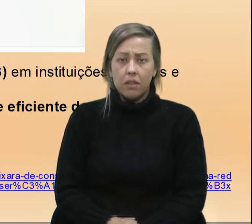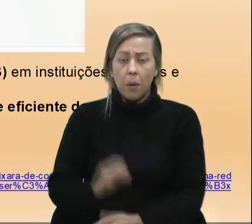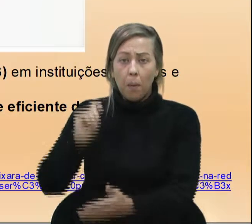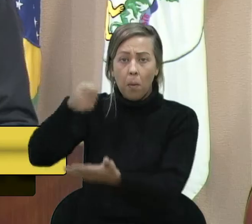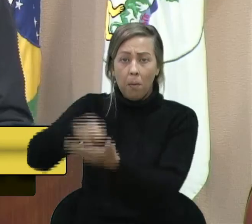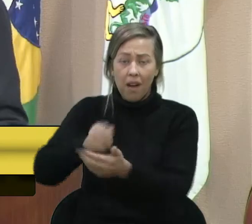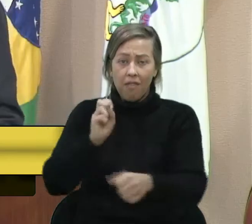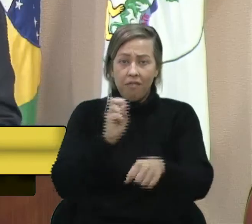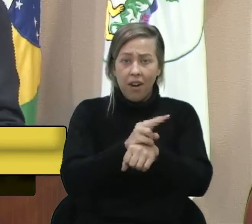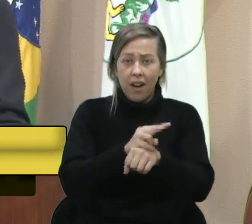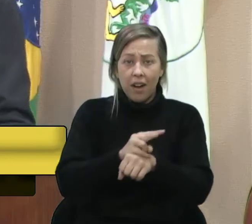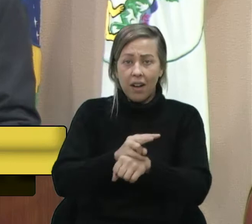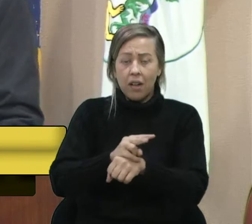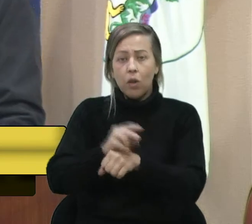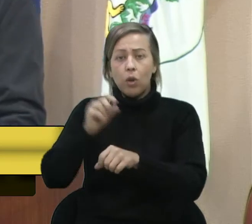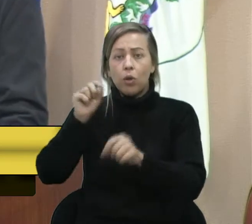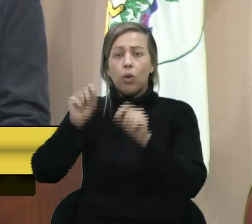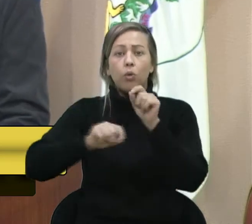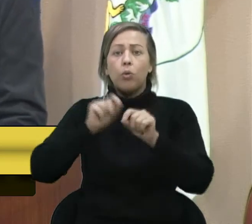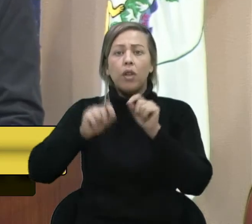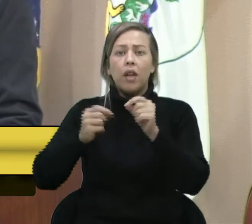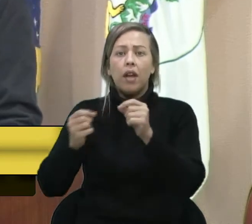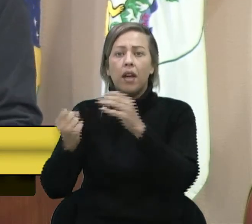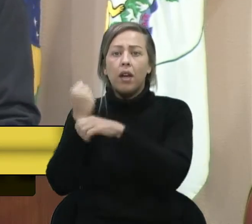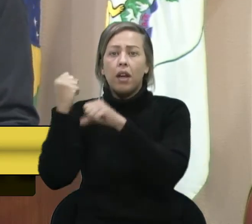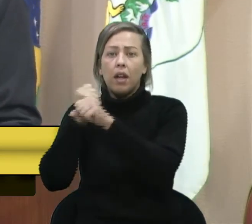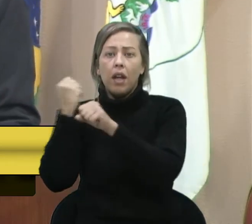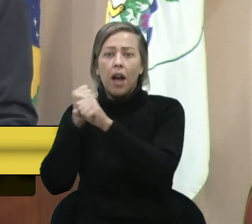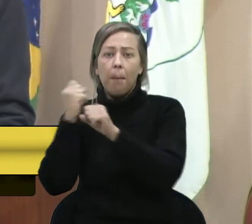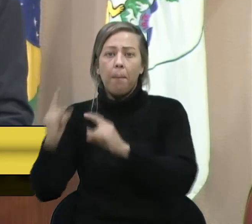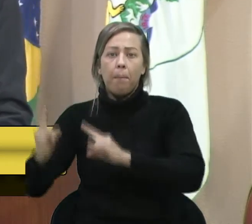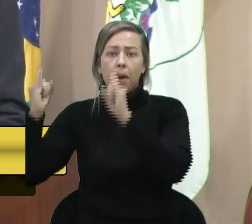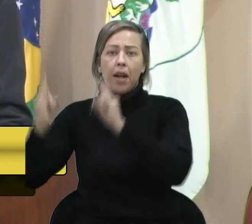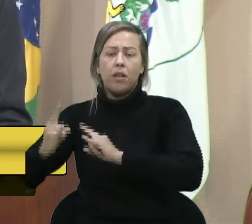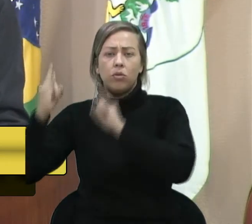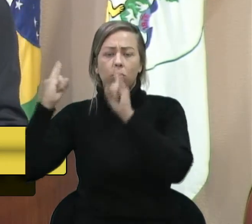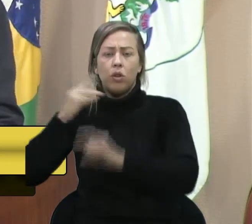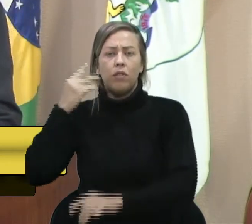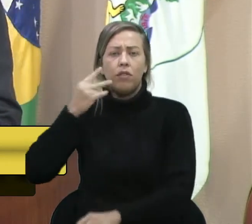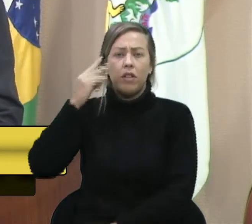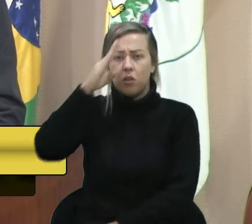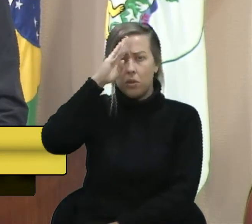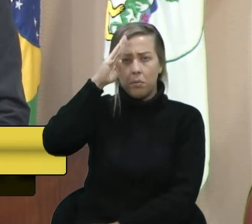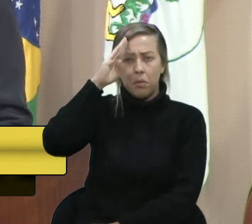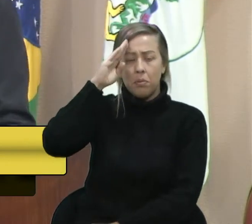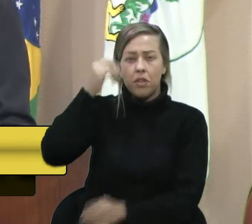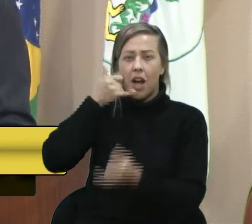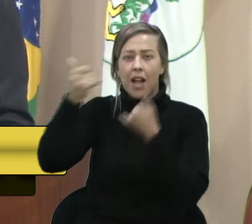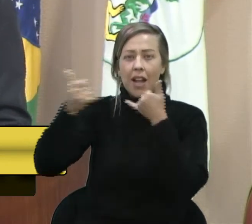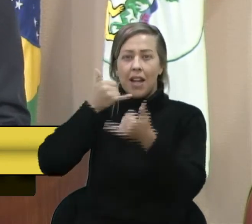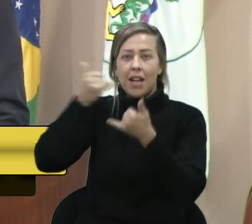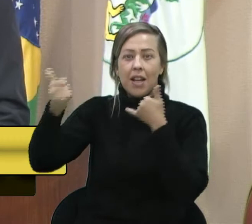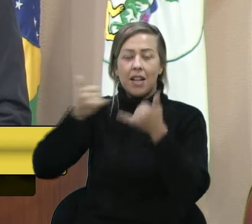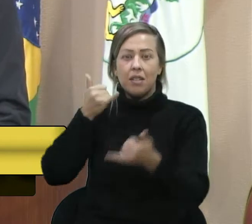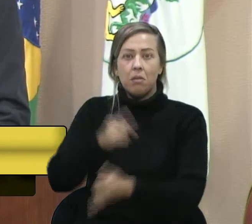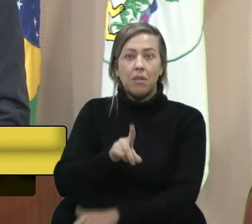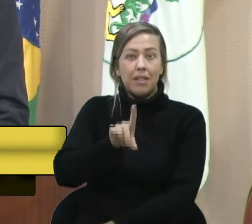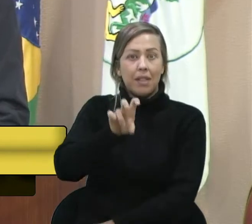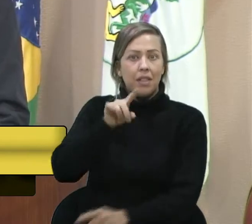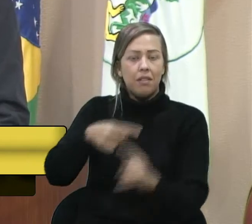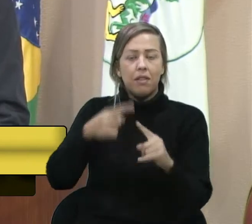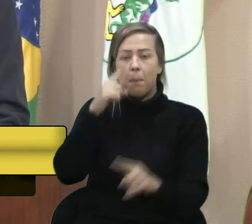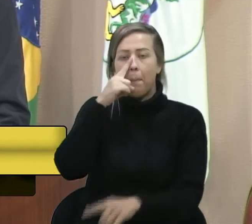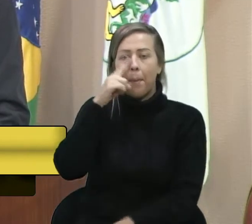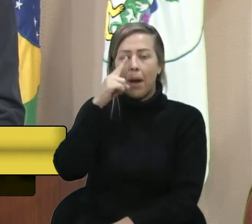comprar vagas do que construir creches. O vereador Bressan deve ter recebido umas 15 ligações que eu passei o telefone dele, de